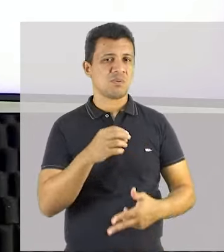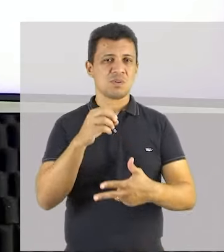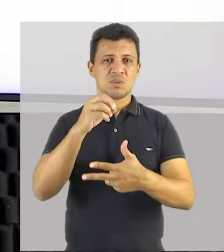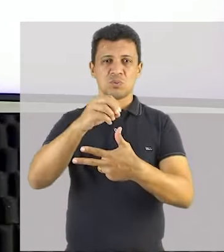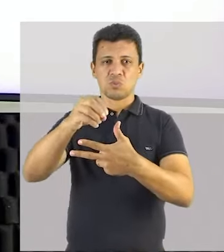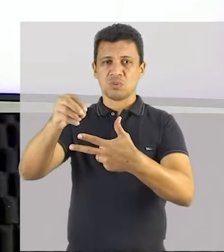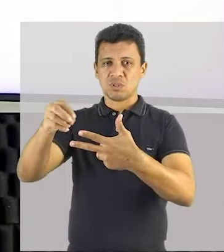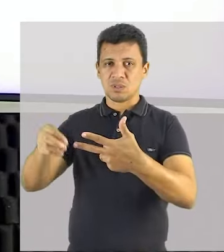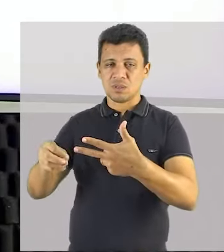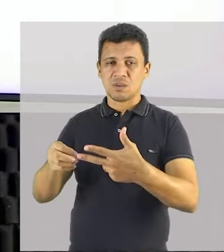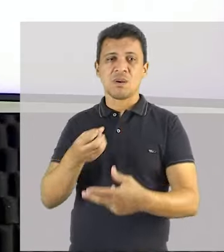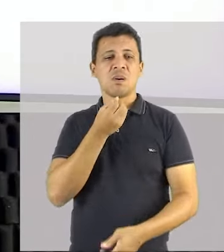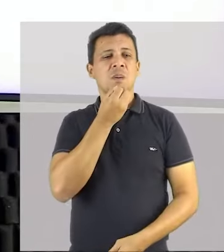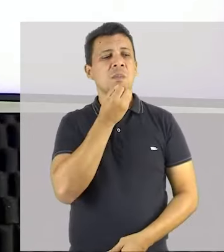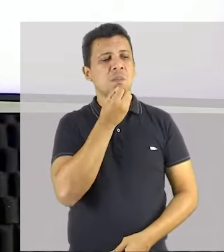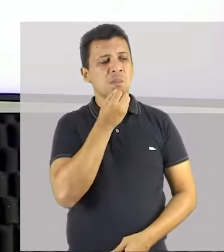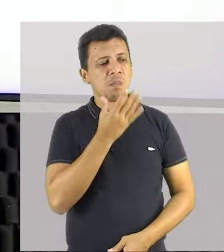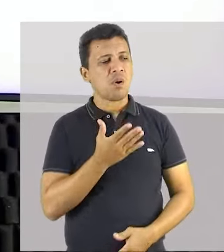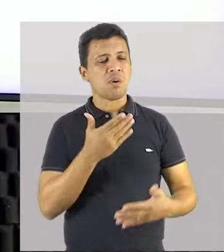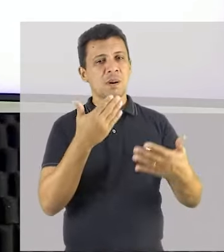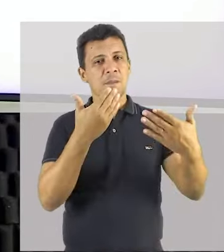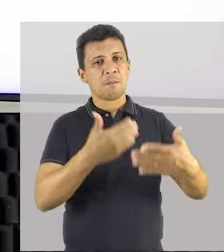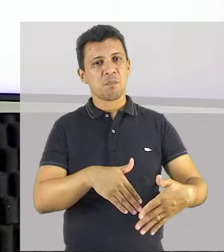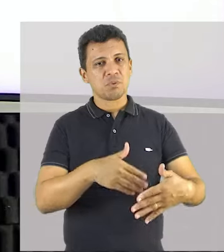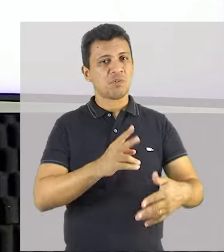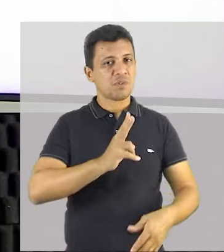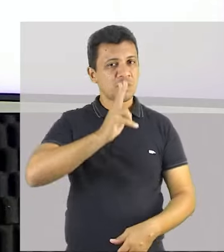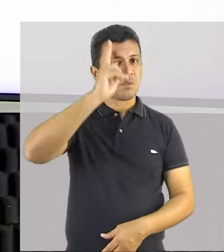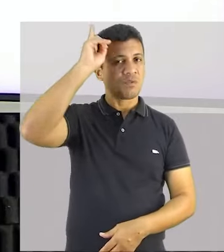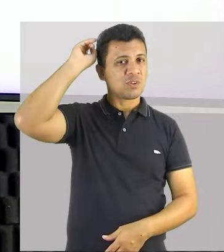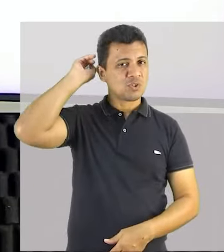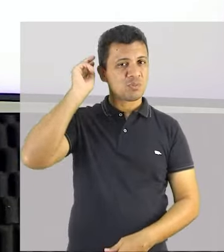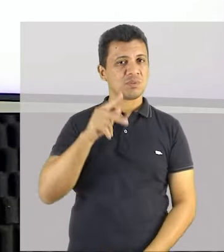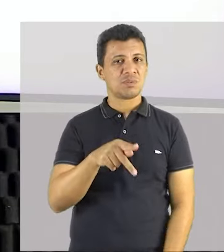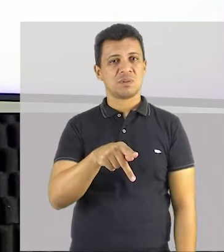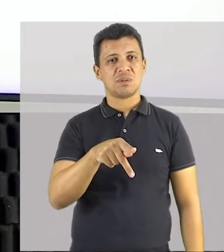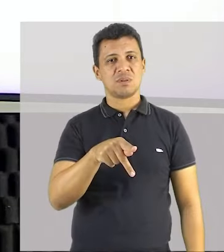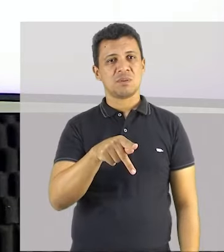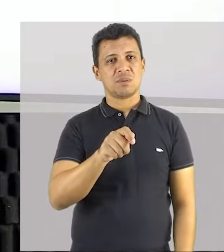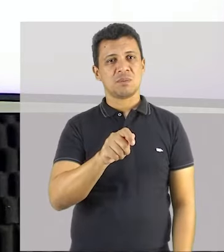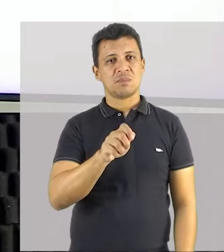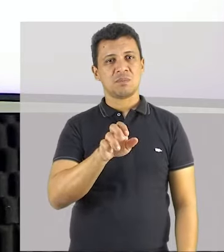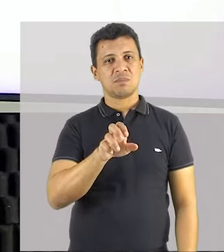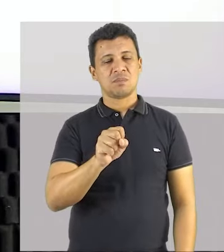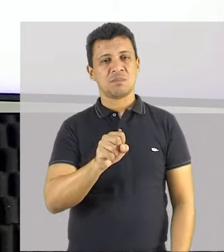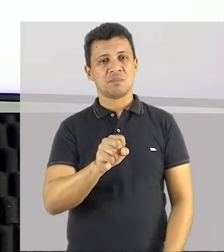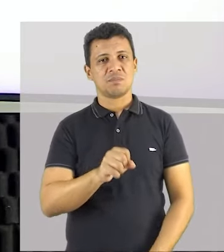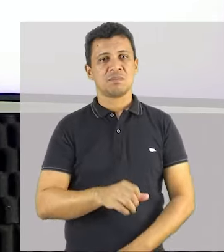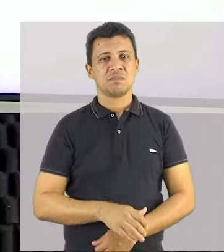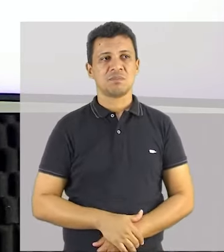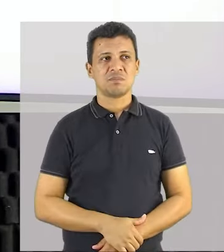Enem boa prova do vestibular do paz tá bom e